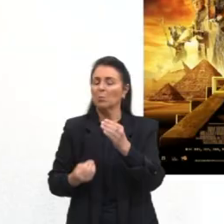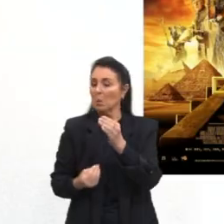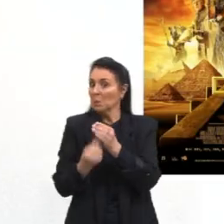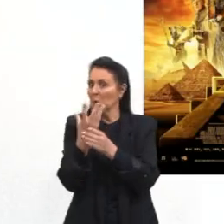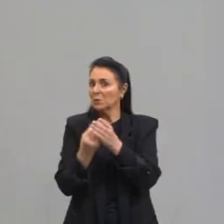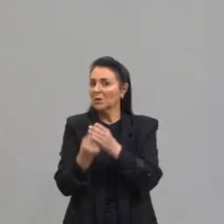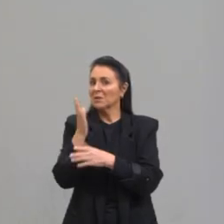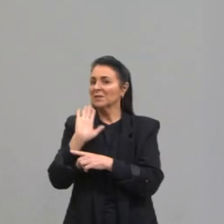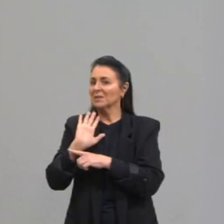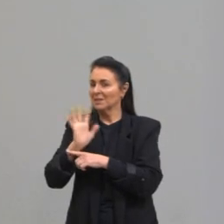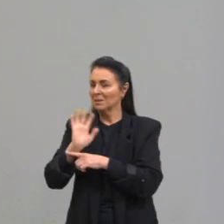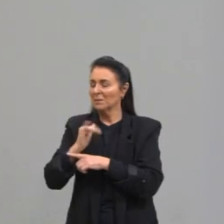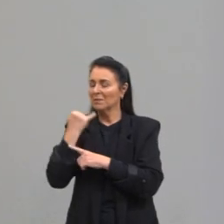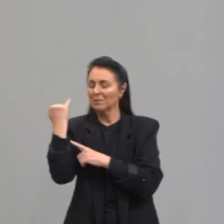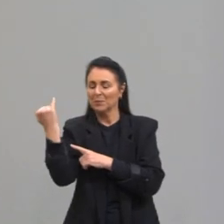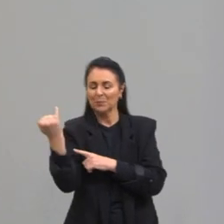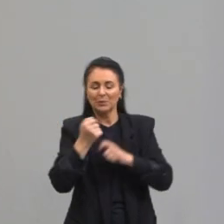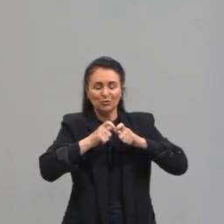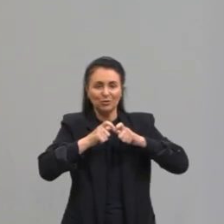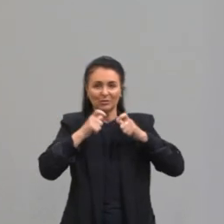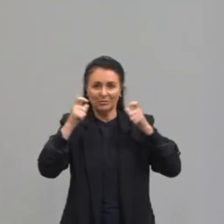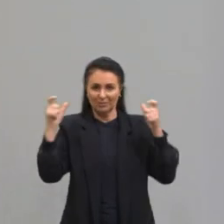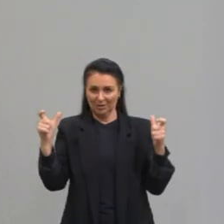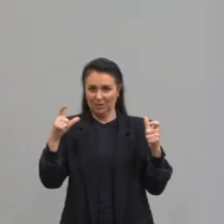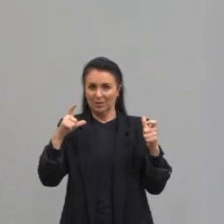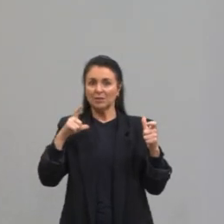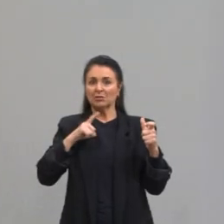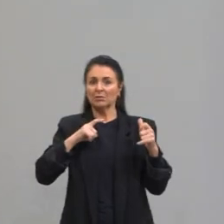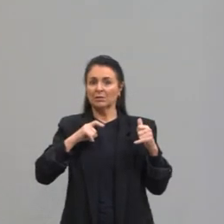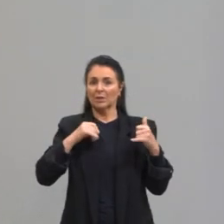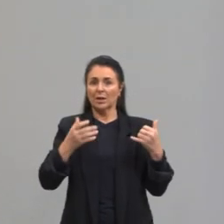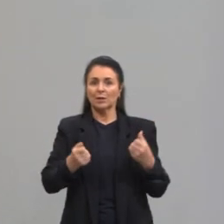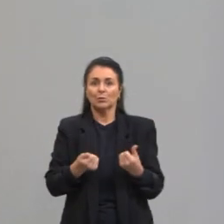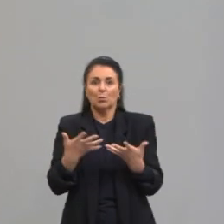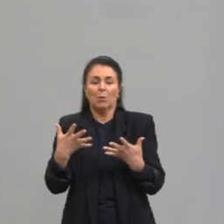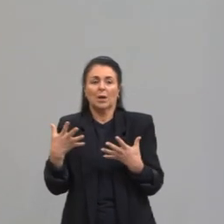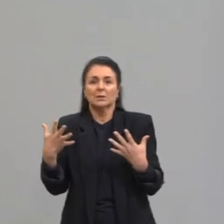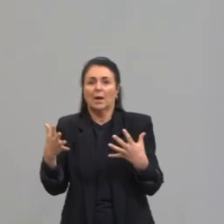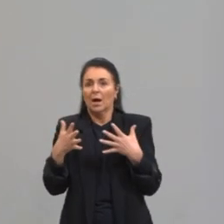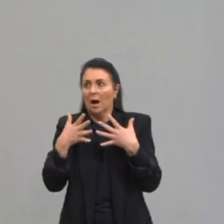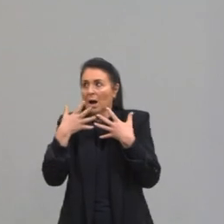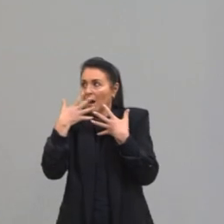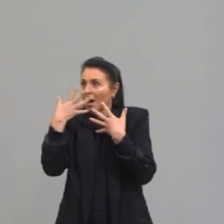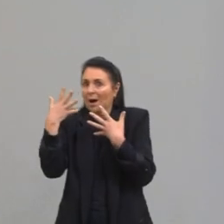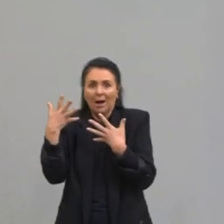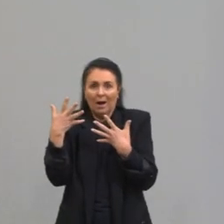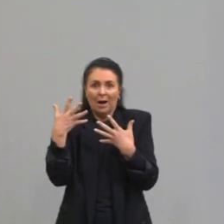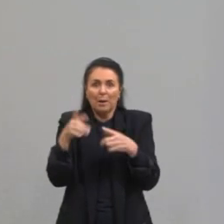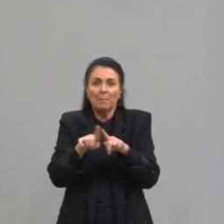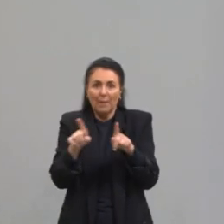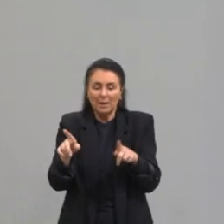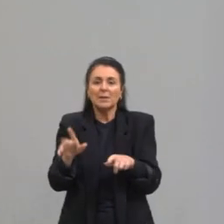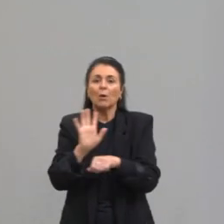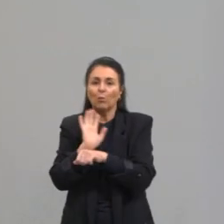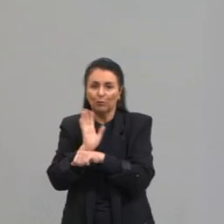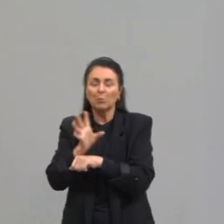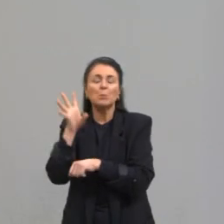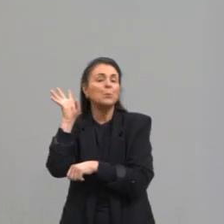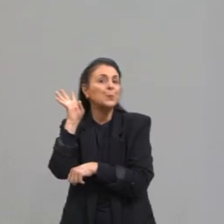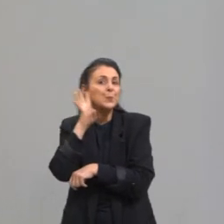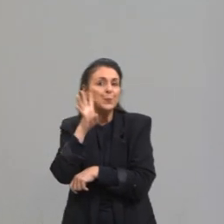cinematográfica e tem ali os seus exageros os seus excessos Ah mas é um filme muito bacana